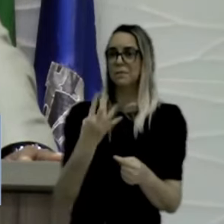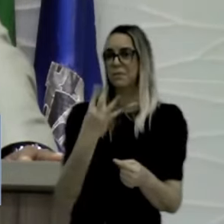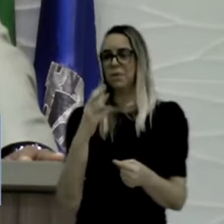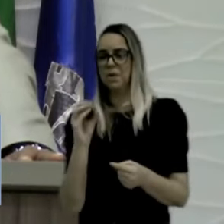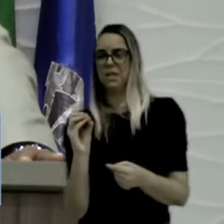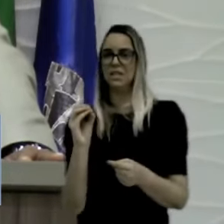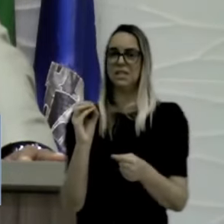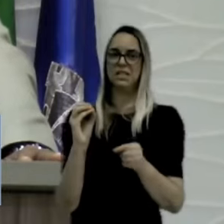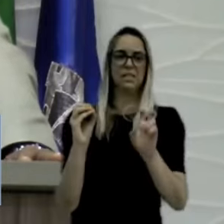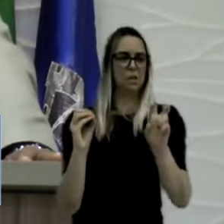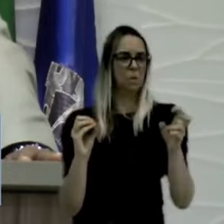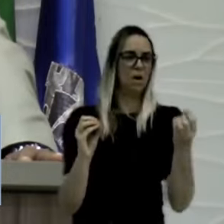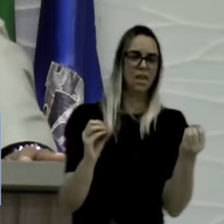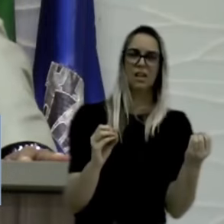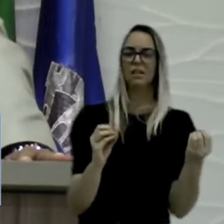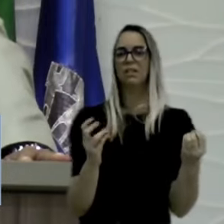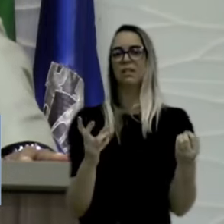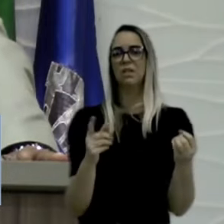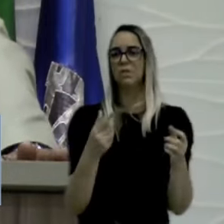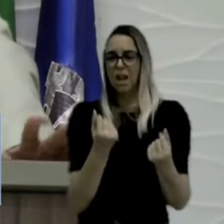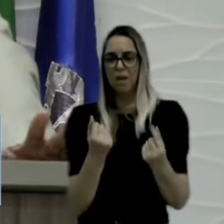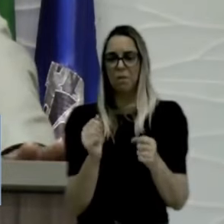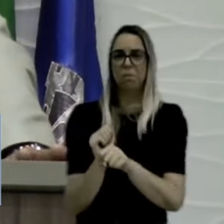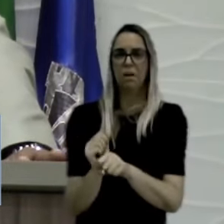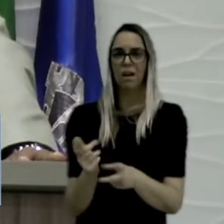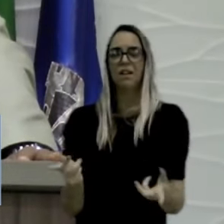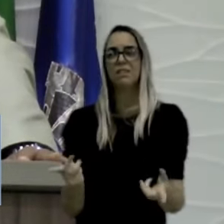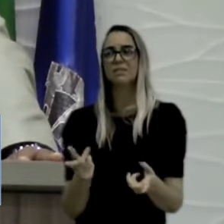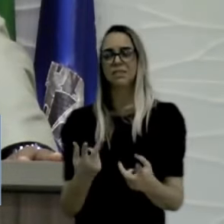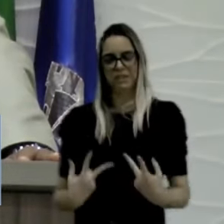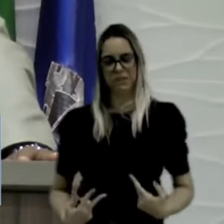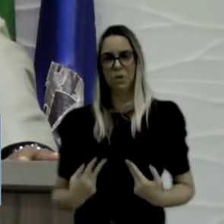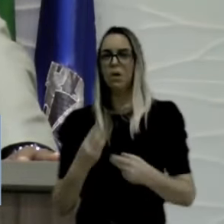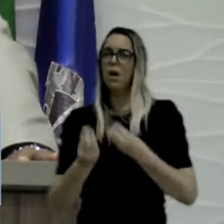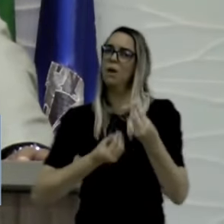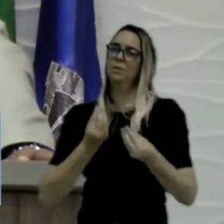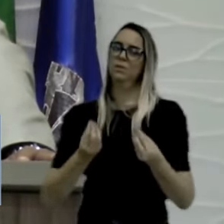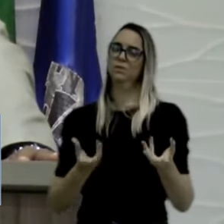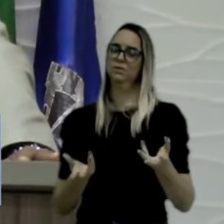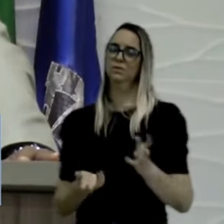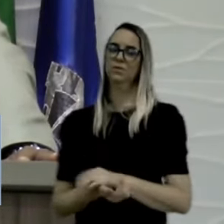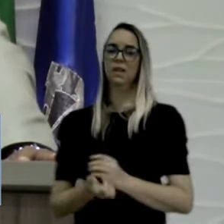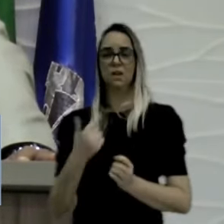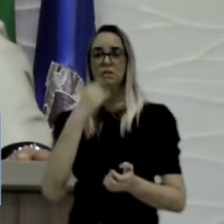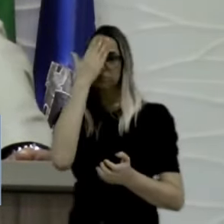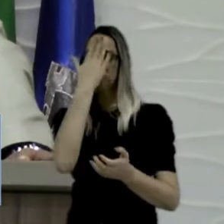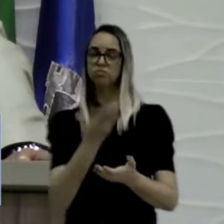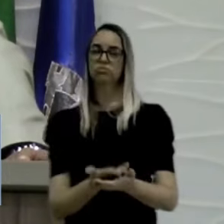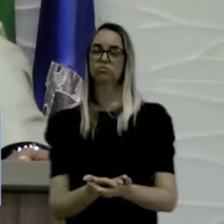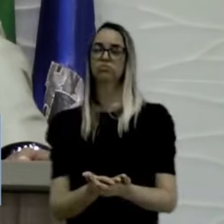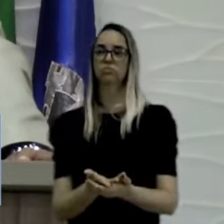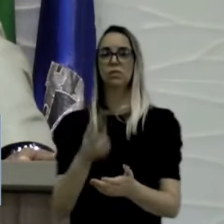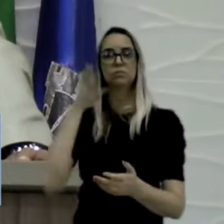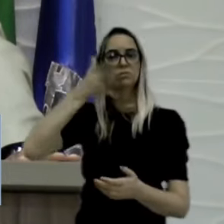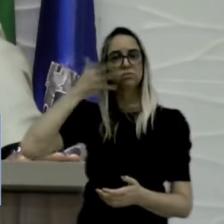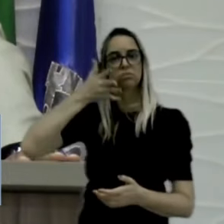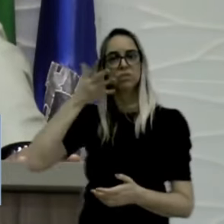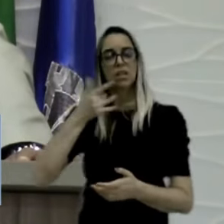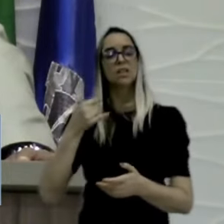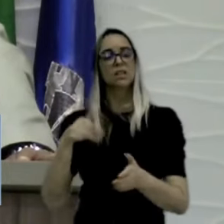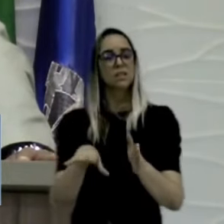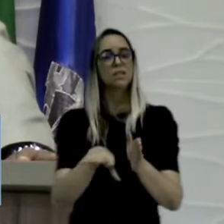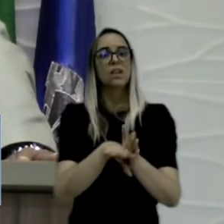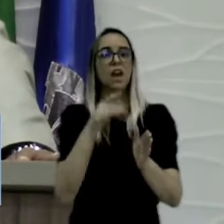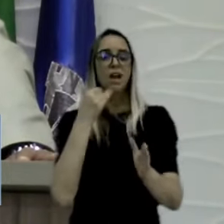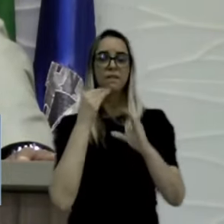mil, vai ficar sem morada, sem carro e o dinheiro parado e não vai conseguir fazer a cirurgia da esposa dela. Eu acredito que eu quero que esse discurso chegue na deputada Débora